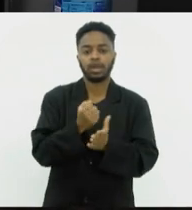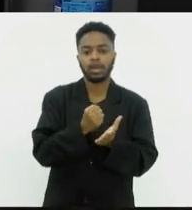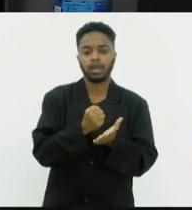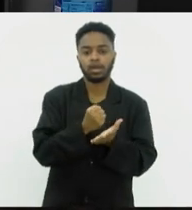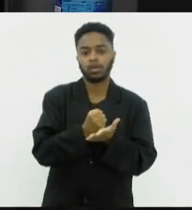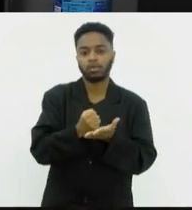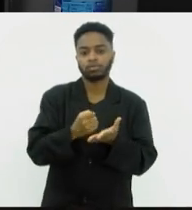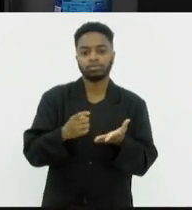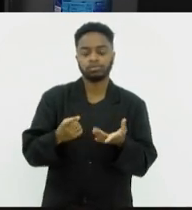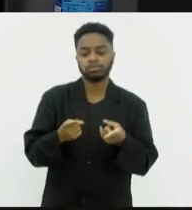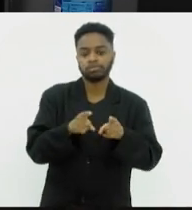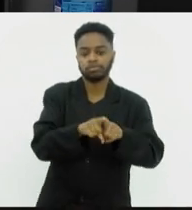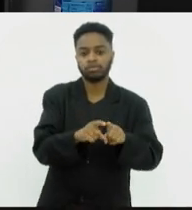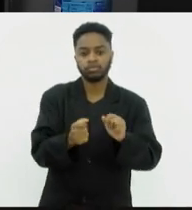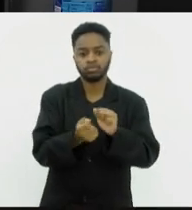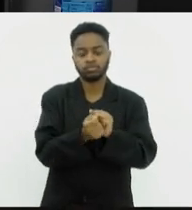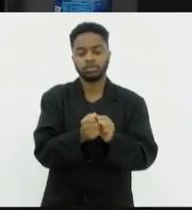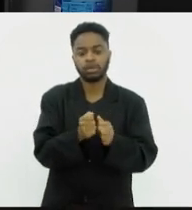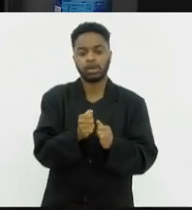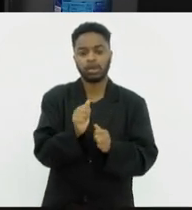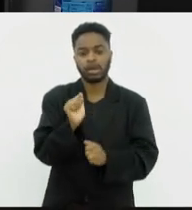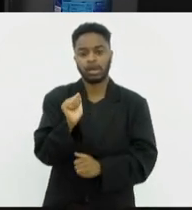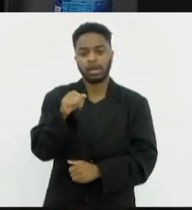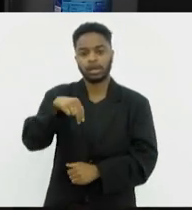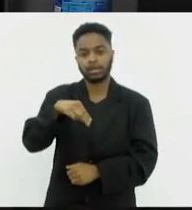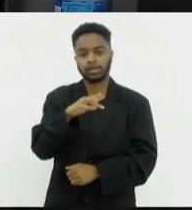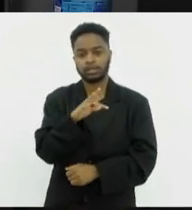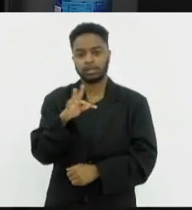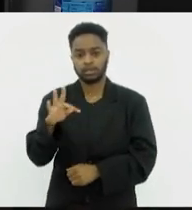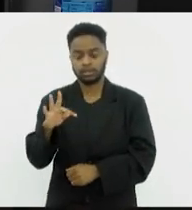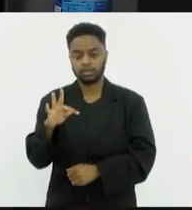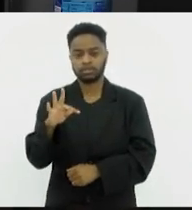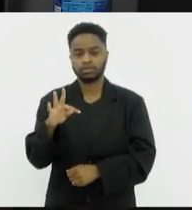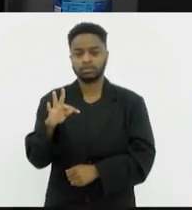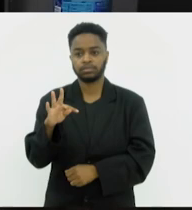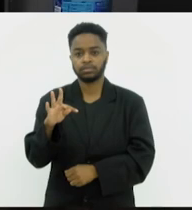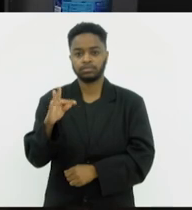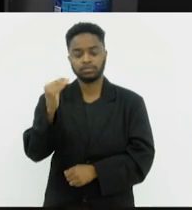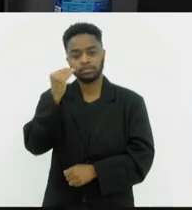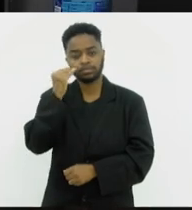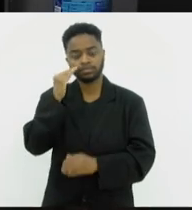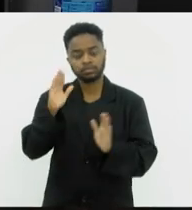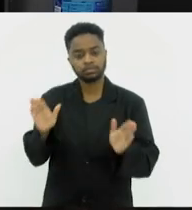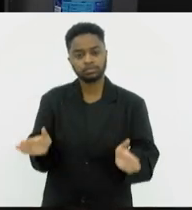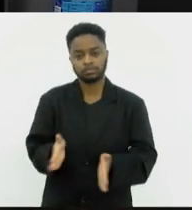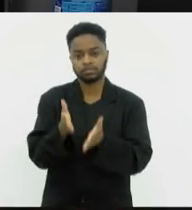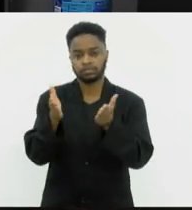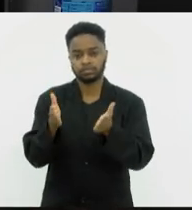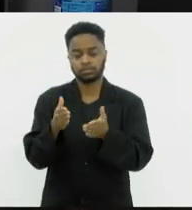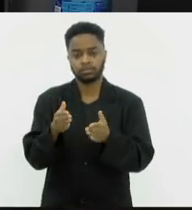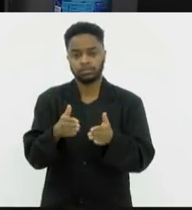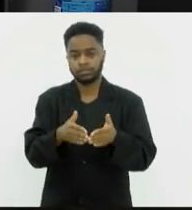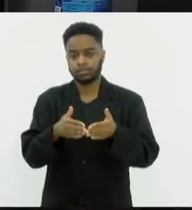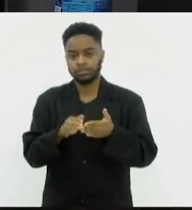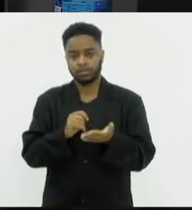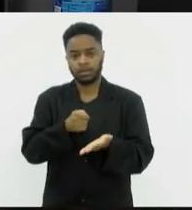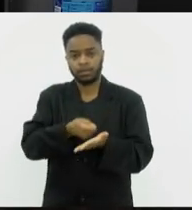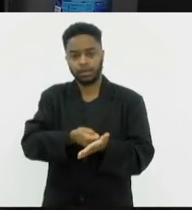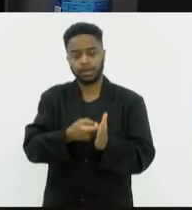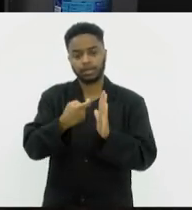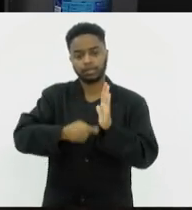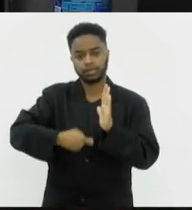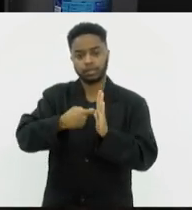Agência Nacional de Transporte Terrestre, a ANTT, no sentido de promover a isenção da tarifa